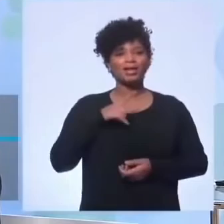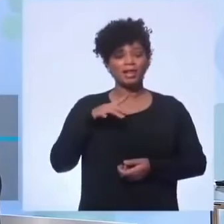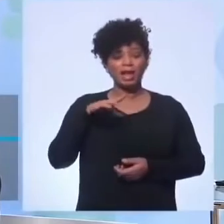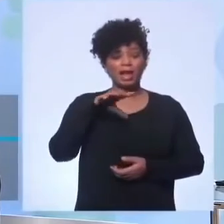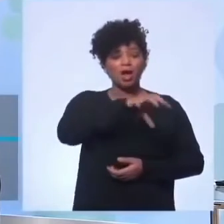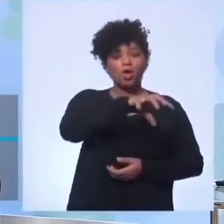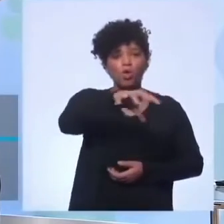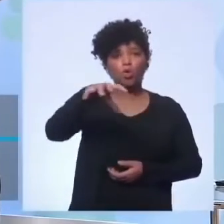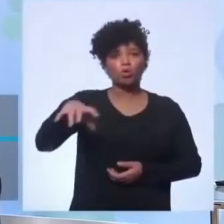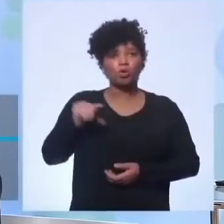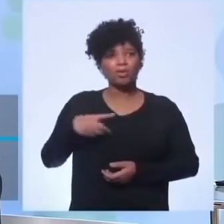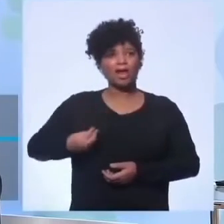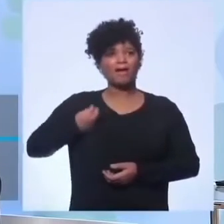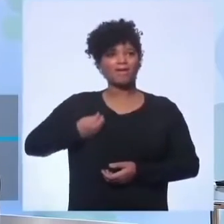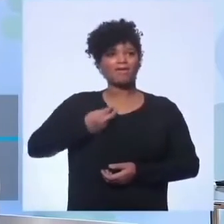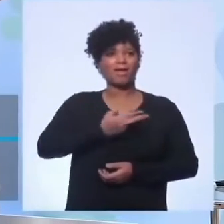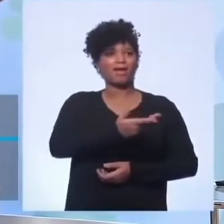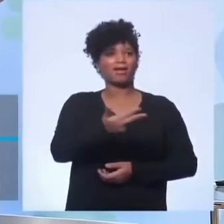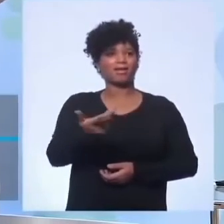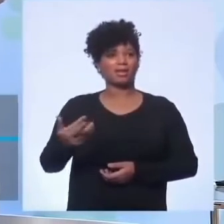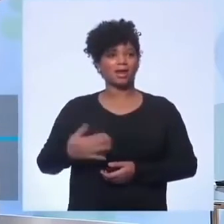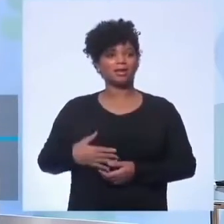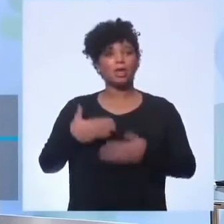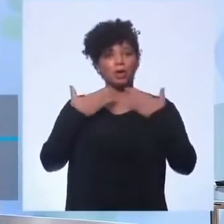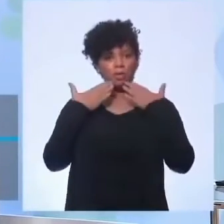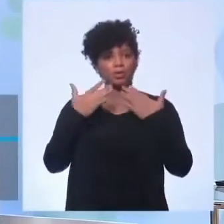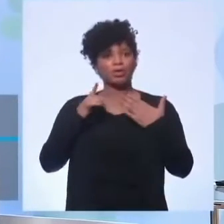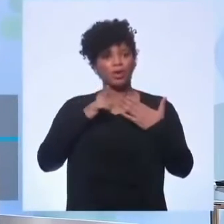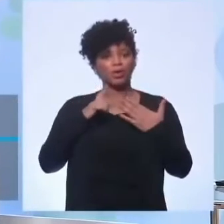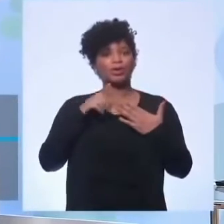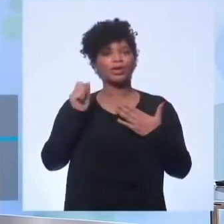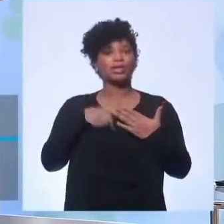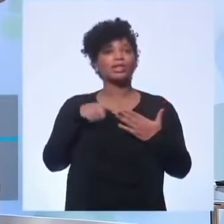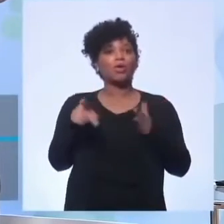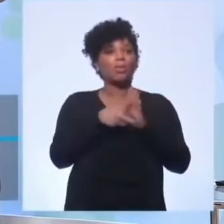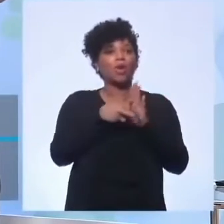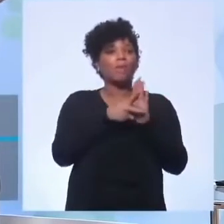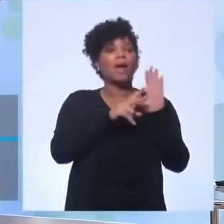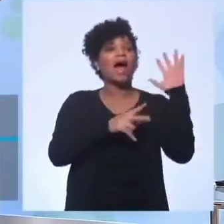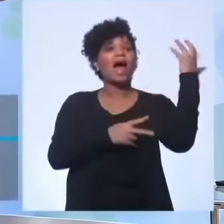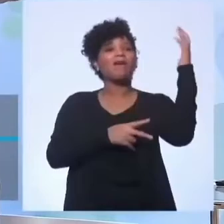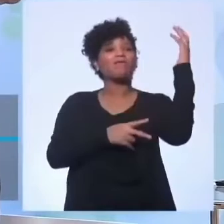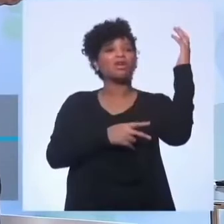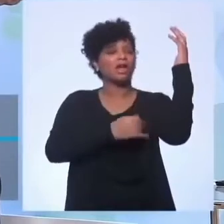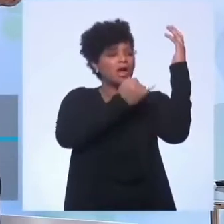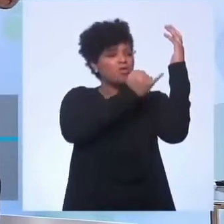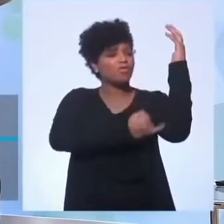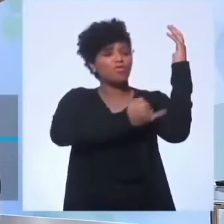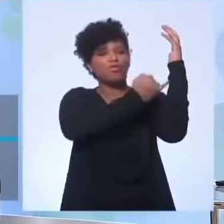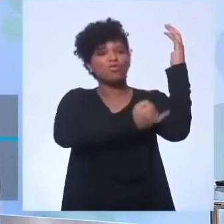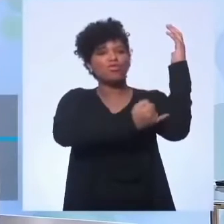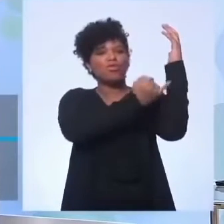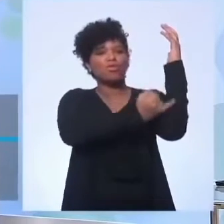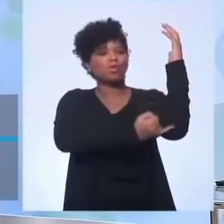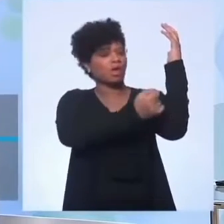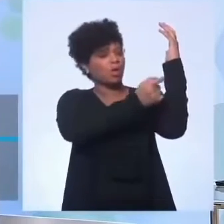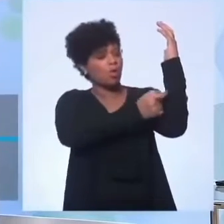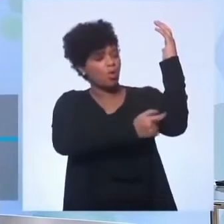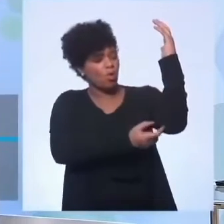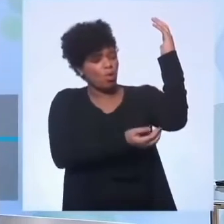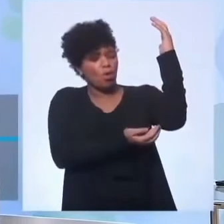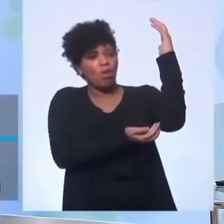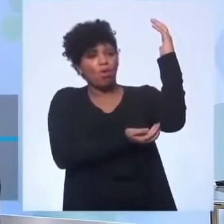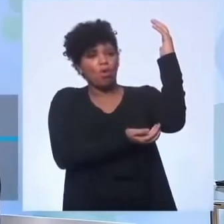comunidades na qual eles viviam. Então é interessante retratar isso, então já a borracha já era utilizada pelos indígenas aí na região